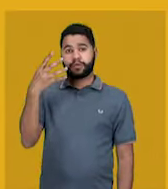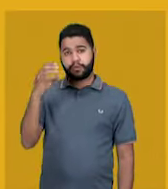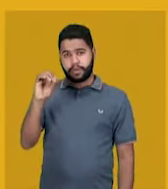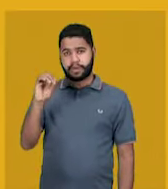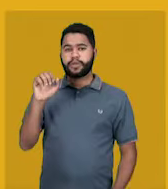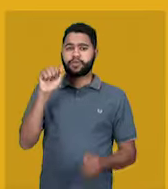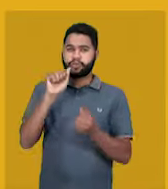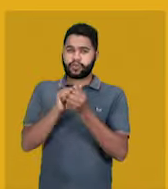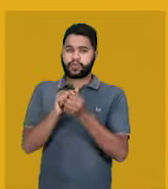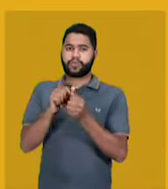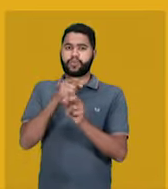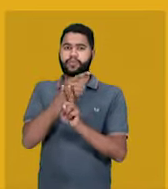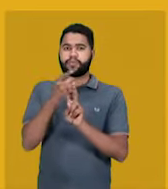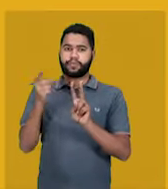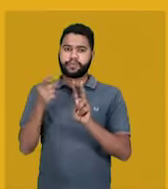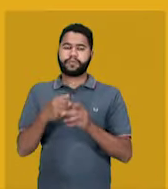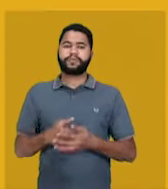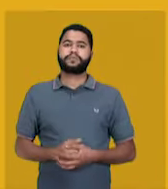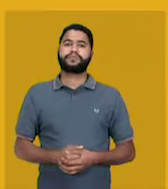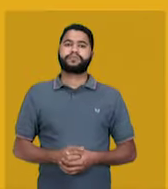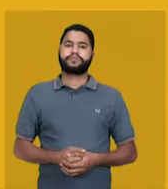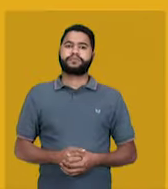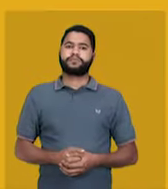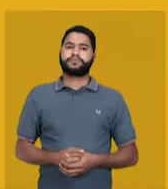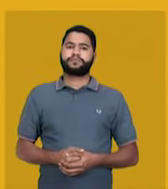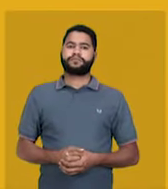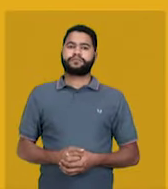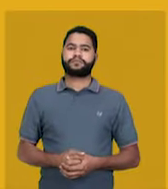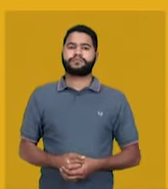ok? 840, aqui ó.